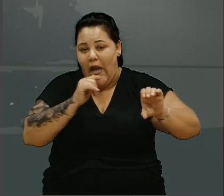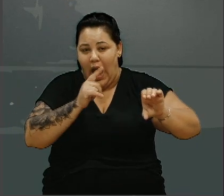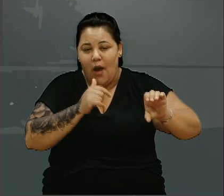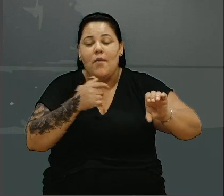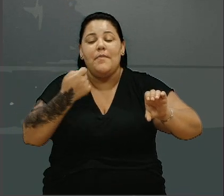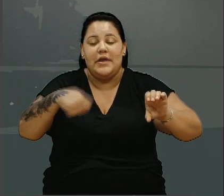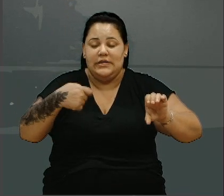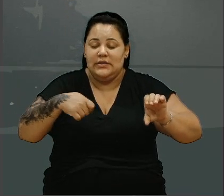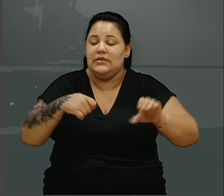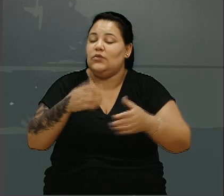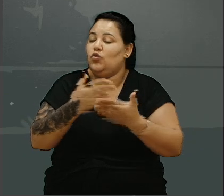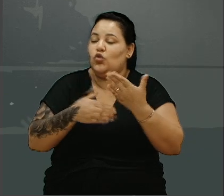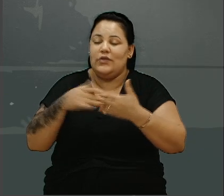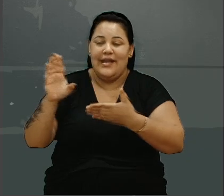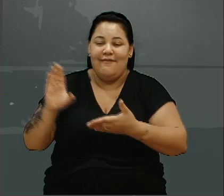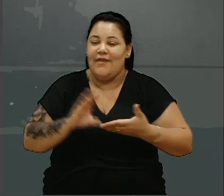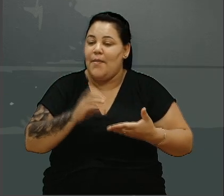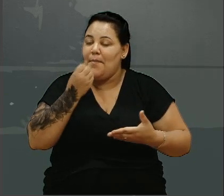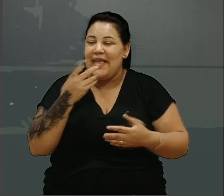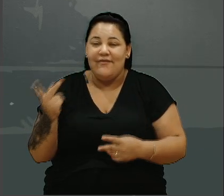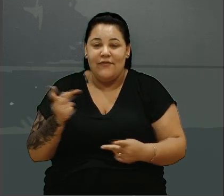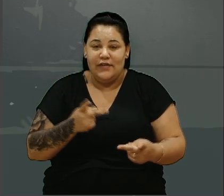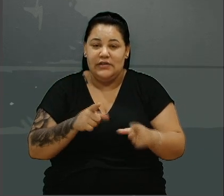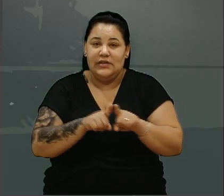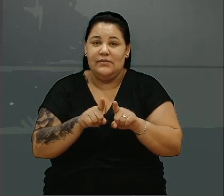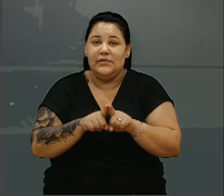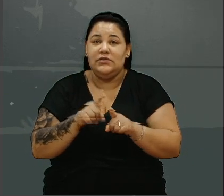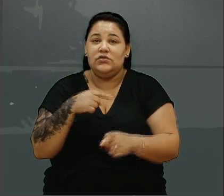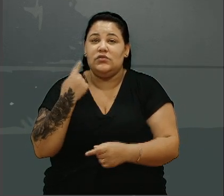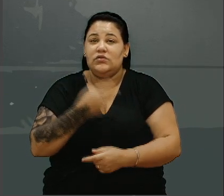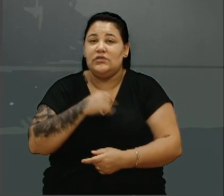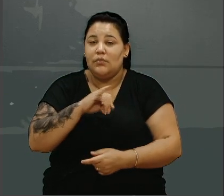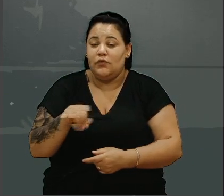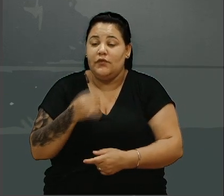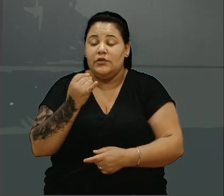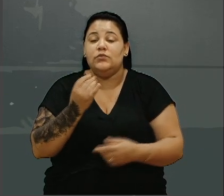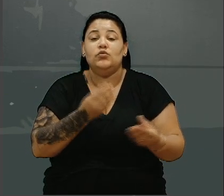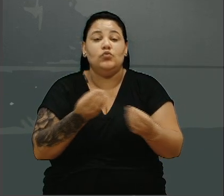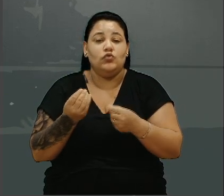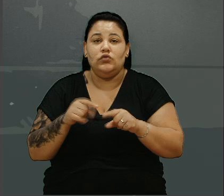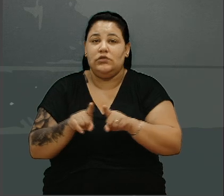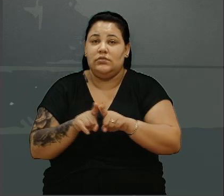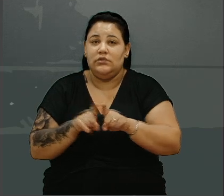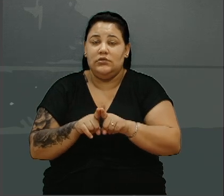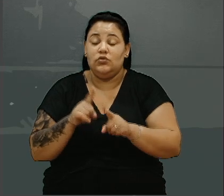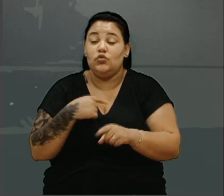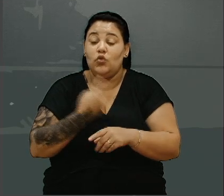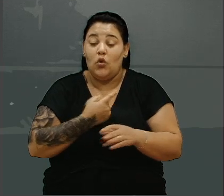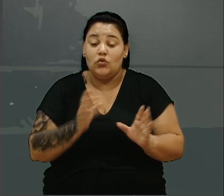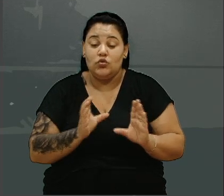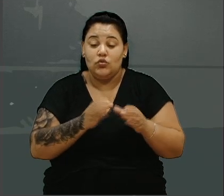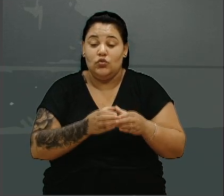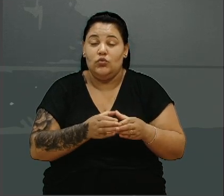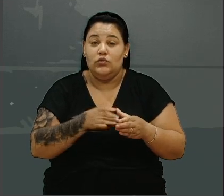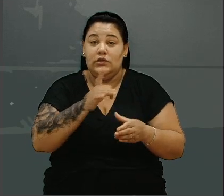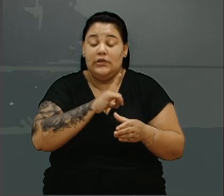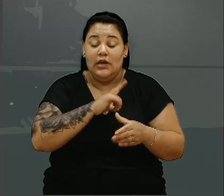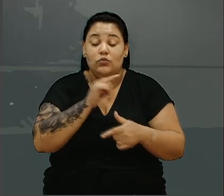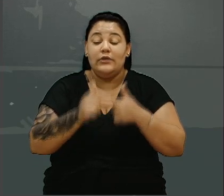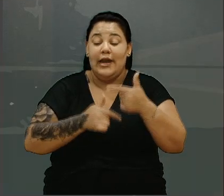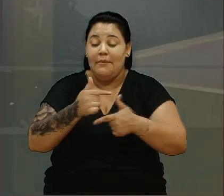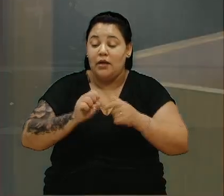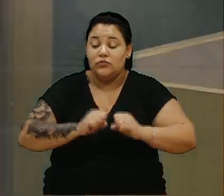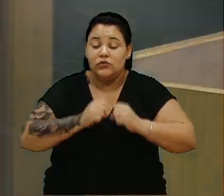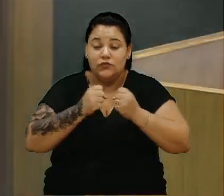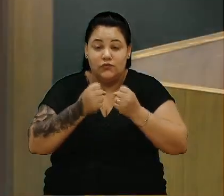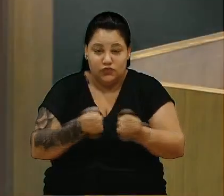muito bem-vindas, nós temos aproveitado bastante, a nossa equipe assim, está com um trabalho muito grande